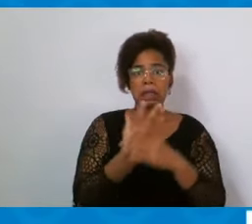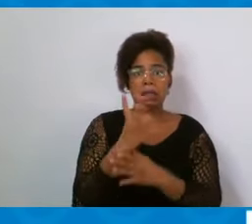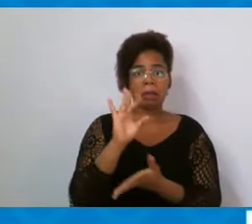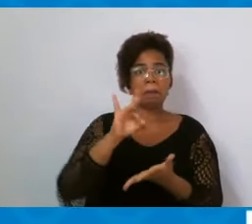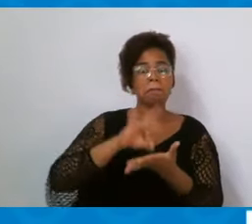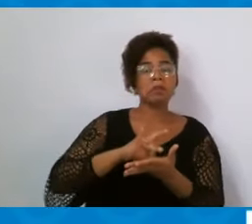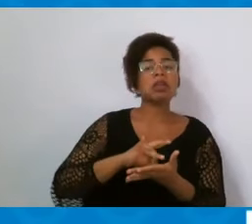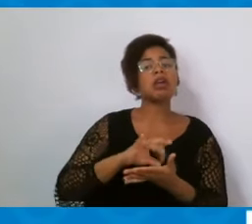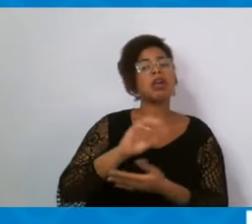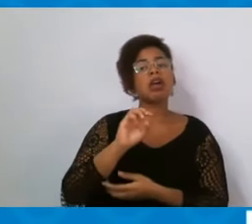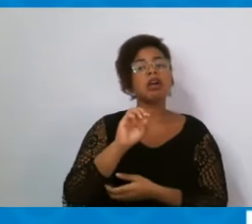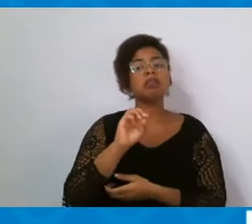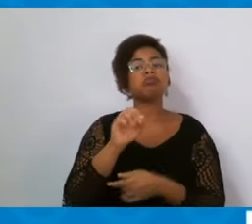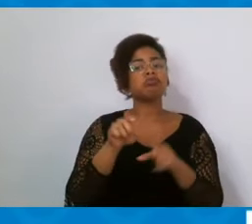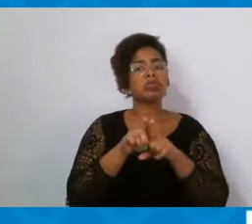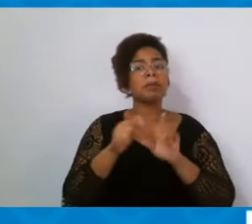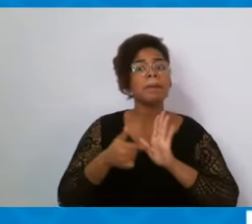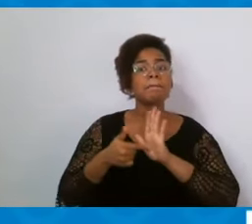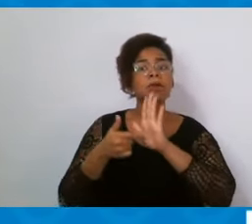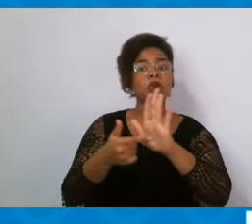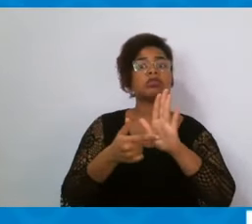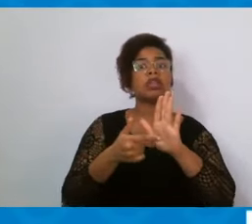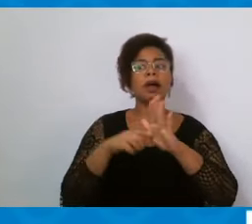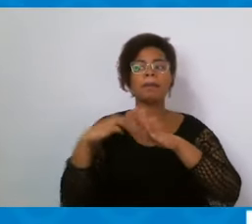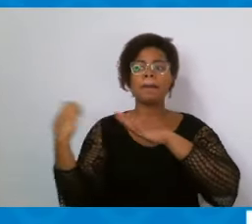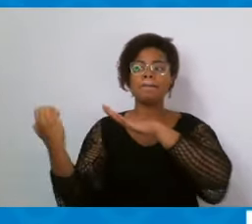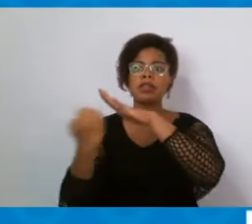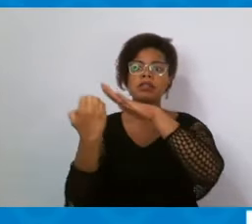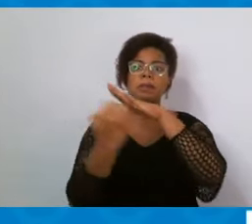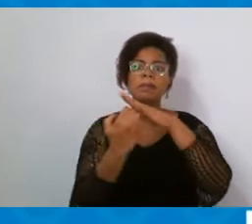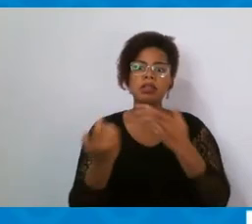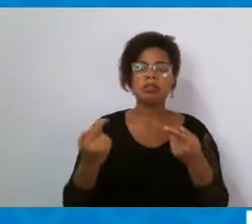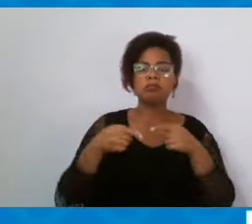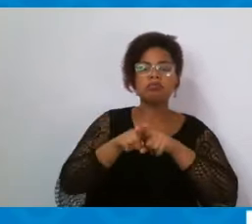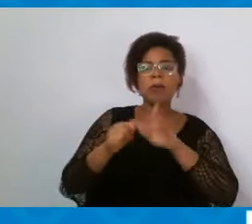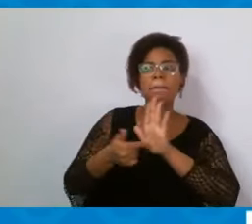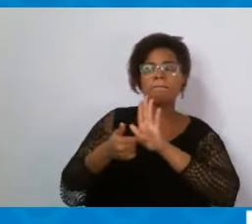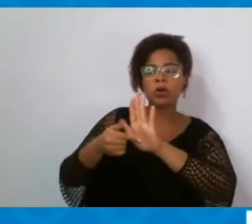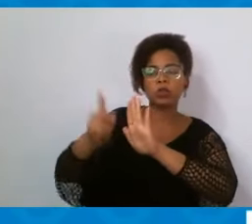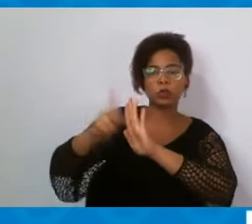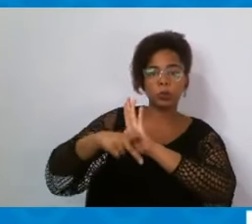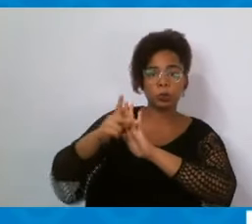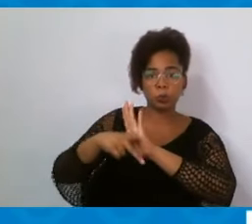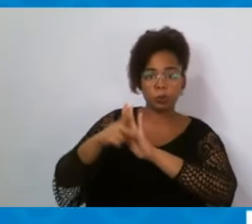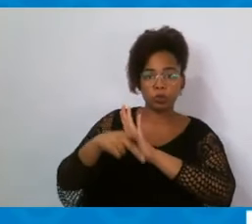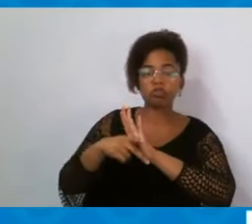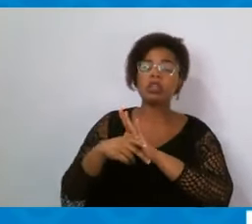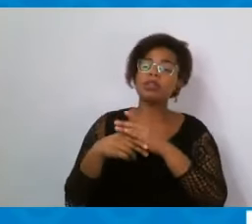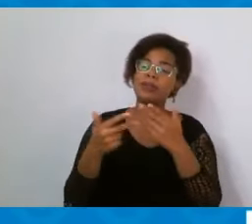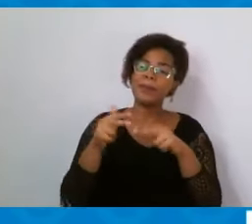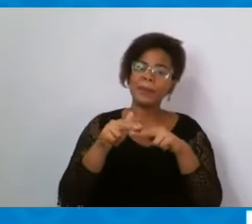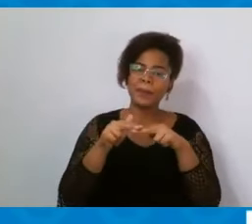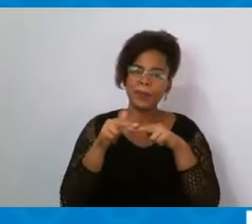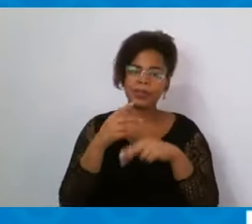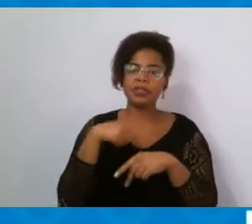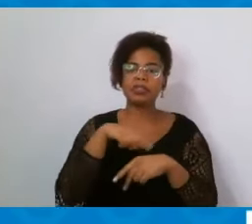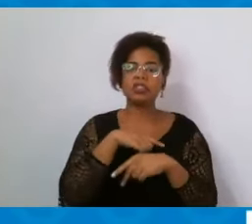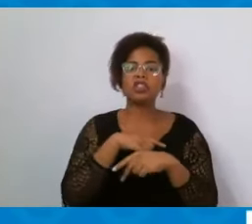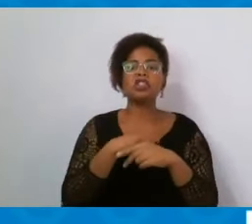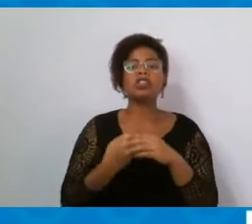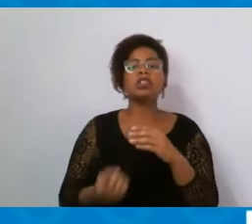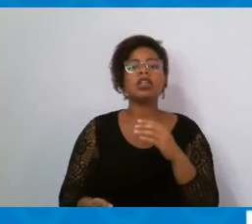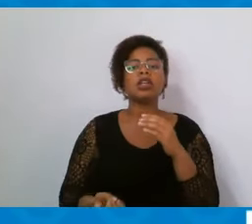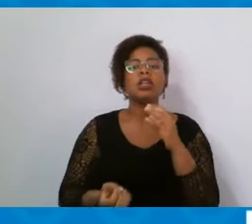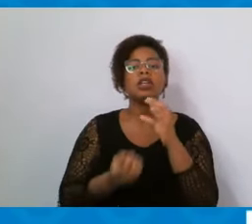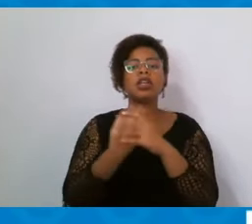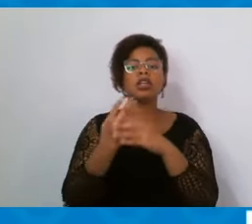potenciais investidores. Então, a gente cuida de todos esses aspectos do Challenge-Based Learning, cujo propósito é, ultimadamente, as